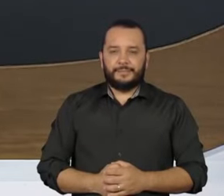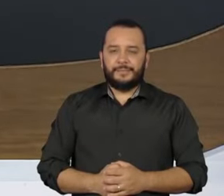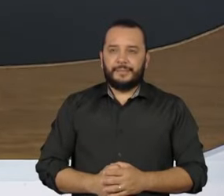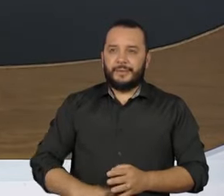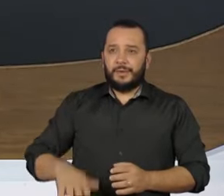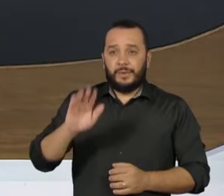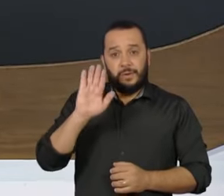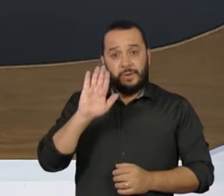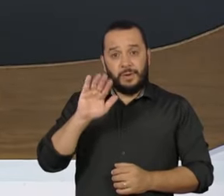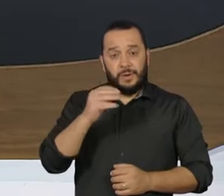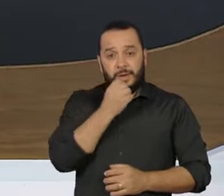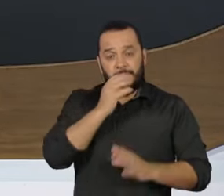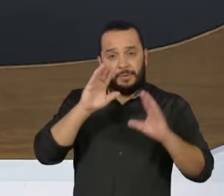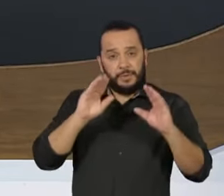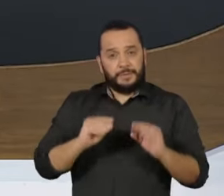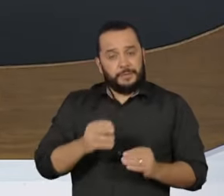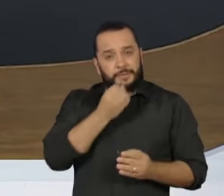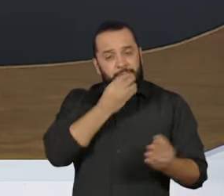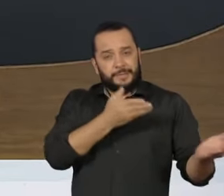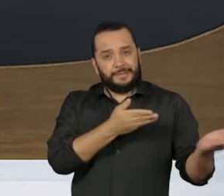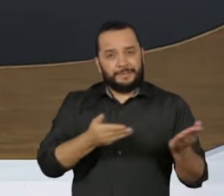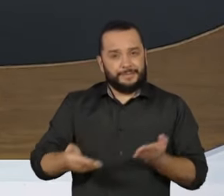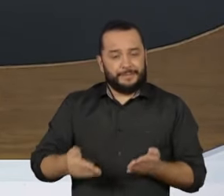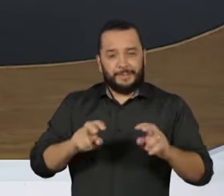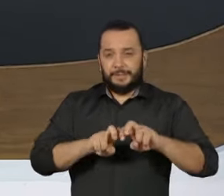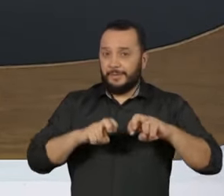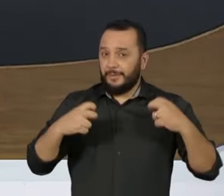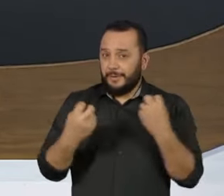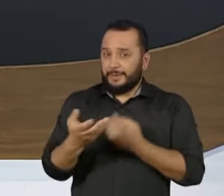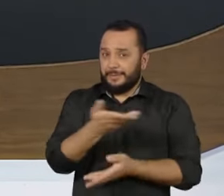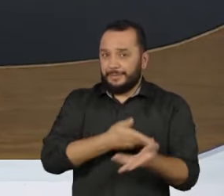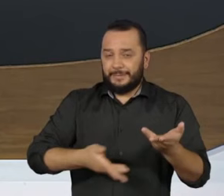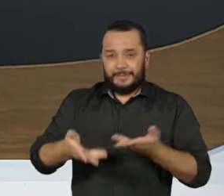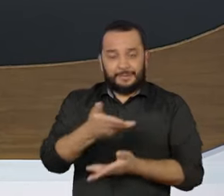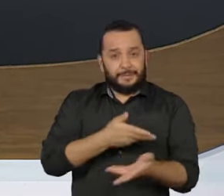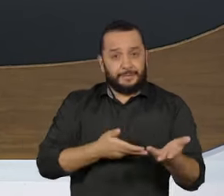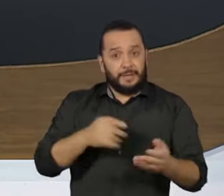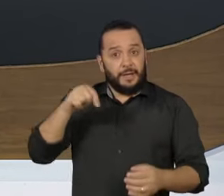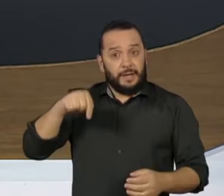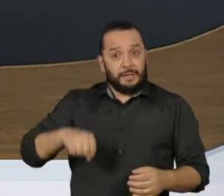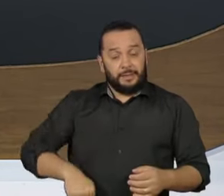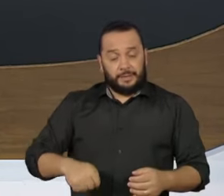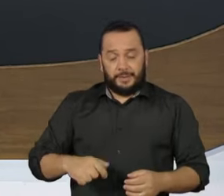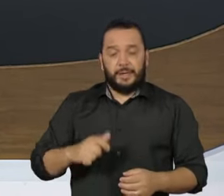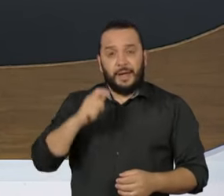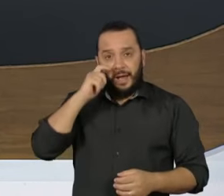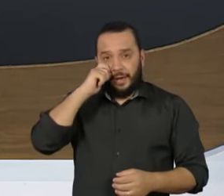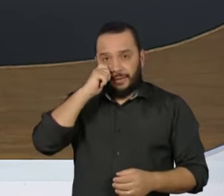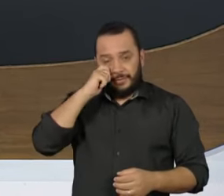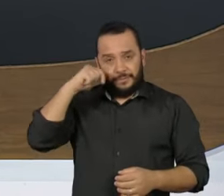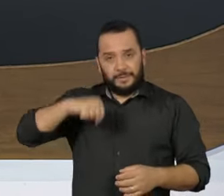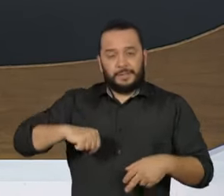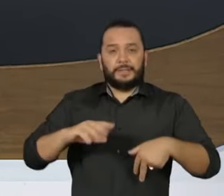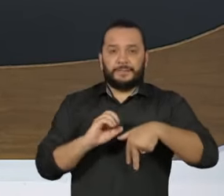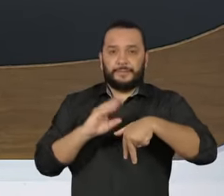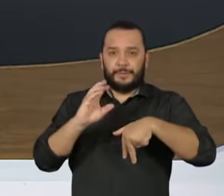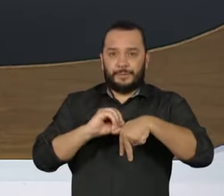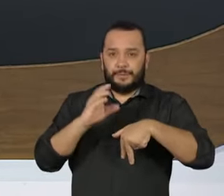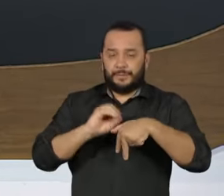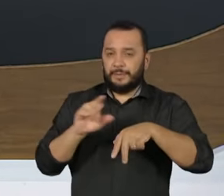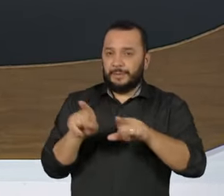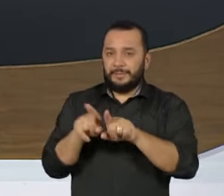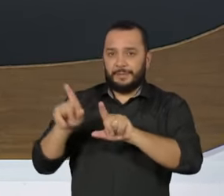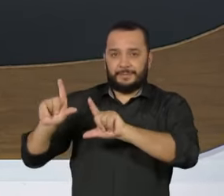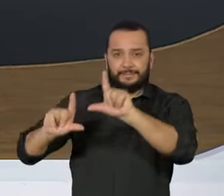Olá, boa noite. Sejam muito bem-vindos ao Roda Viva. Estamos ao vivo para todo o Brasil pela TV Cultura e